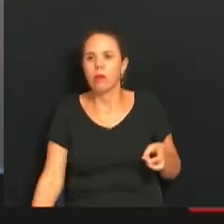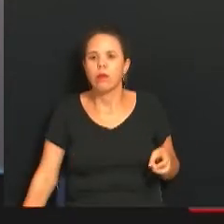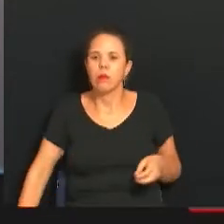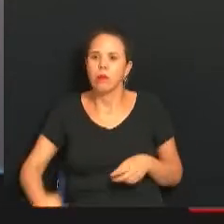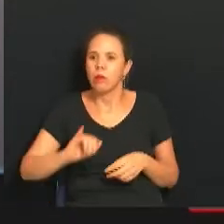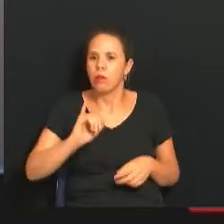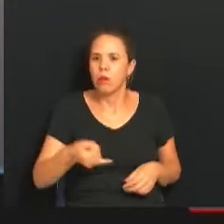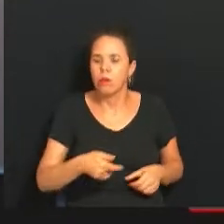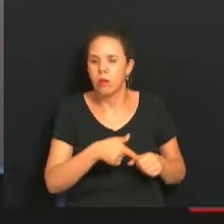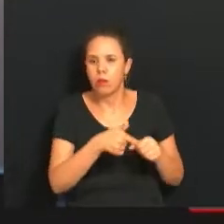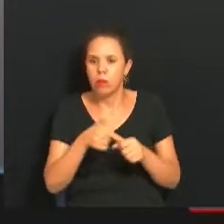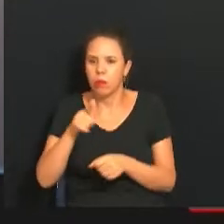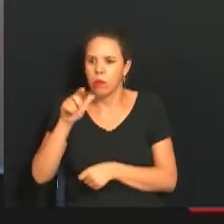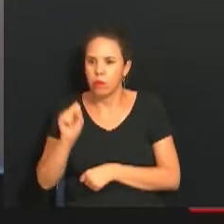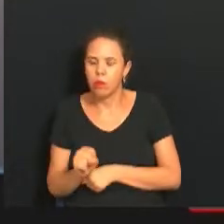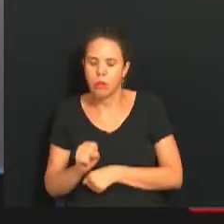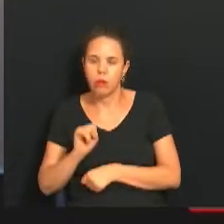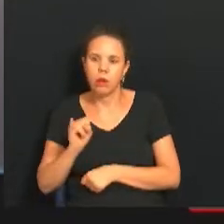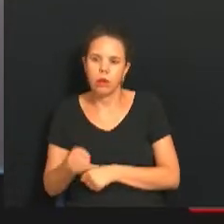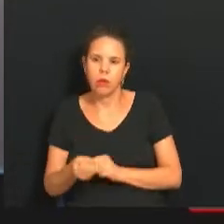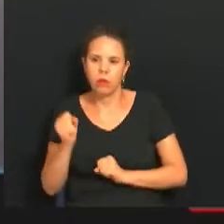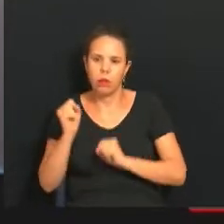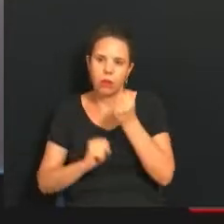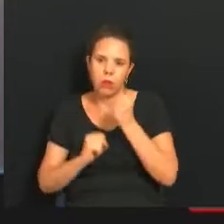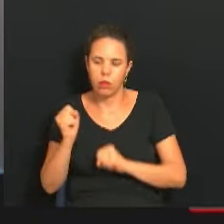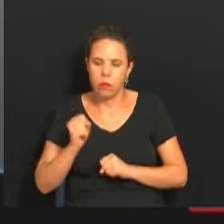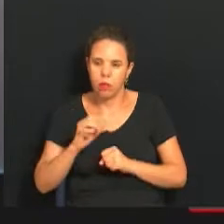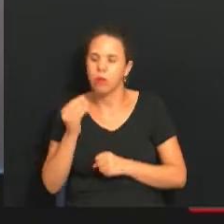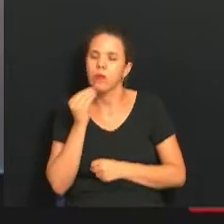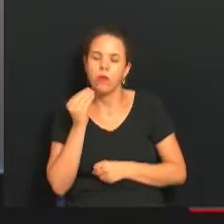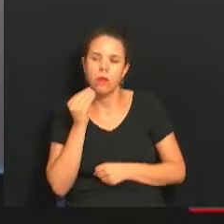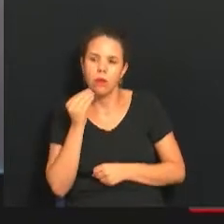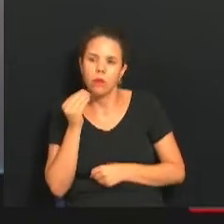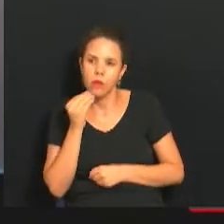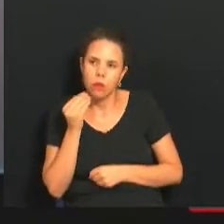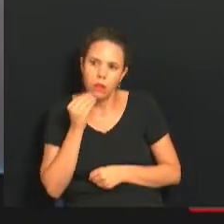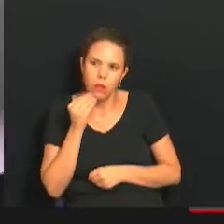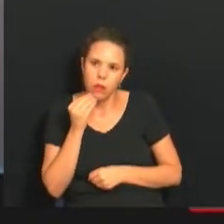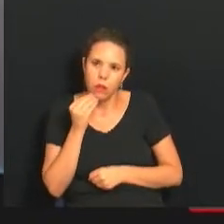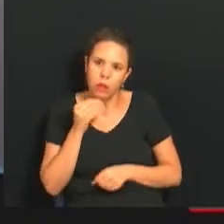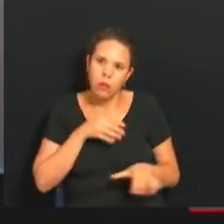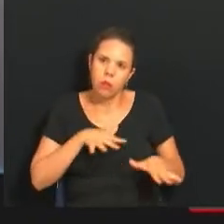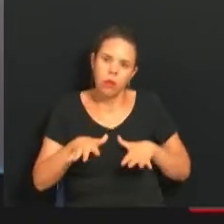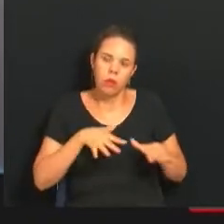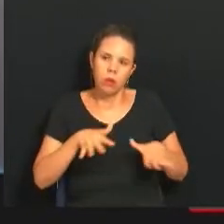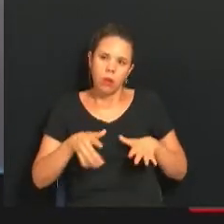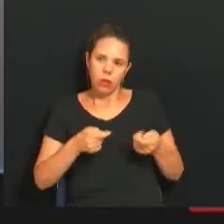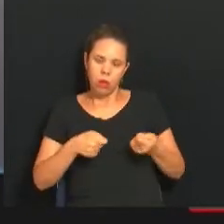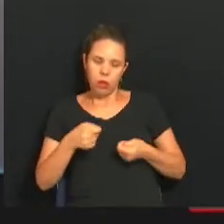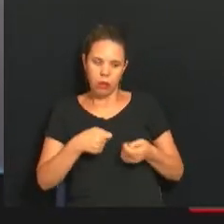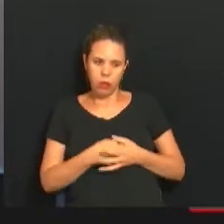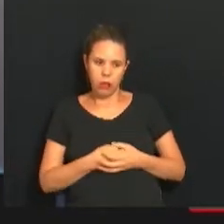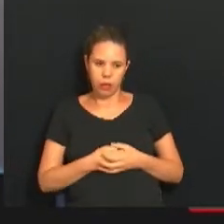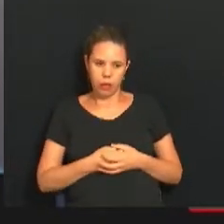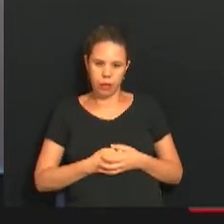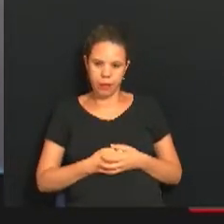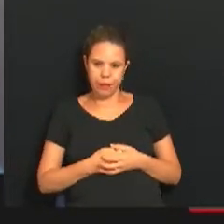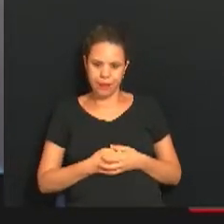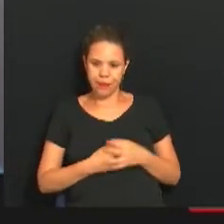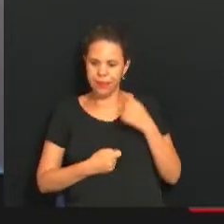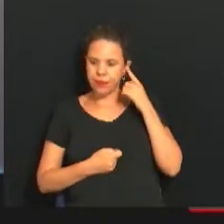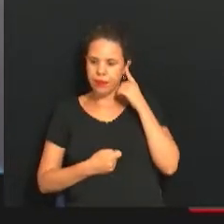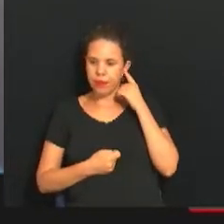na exploração da indústria bélica, uma oportunidade, de uma forma ou de outra, de movimentar a economia. Então, essa é a primeira questão, a